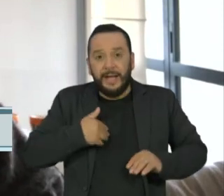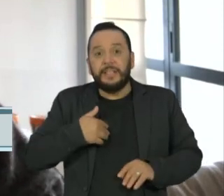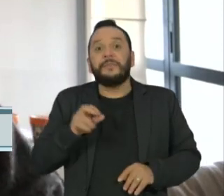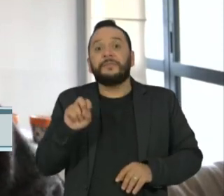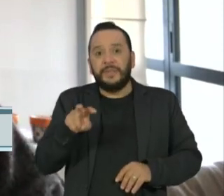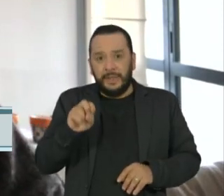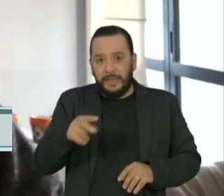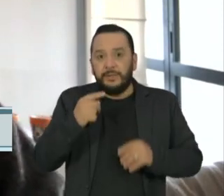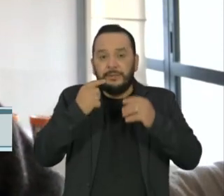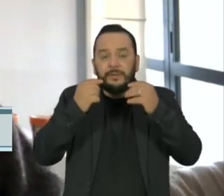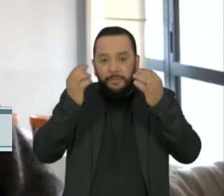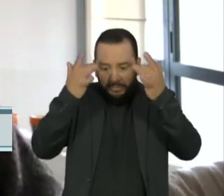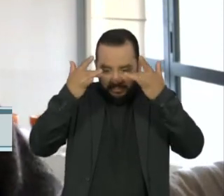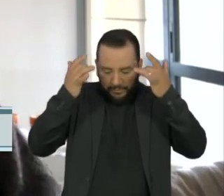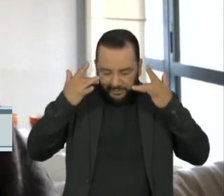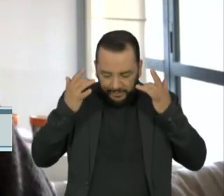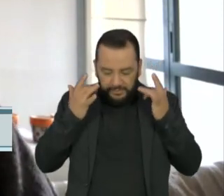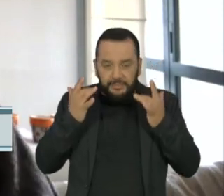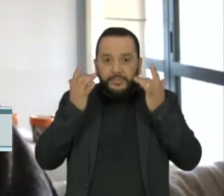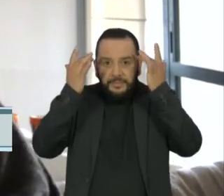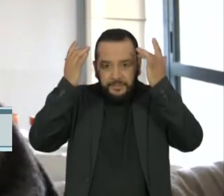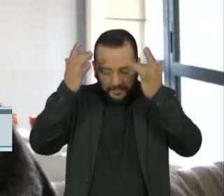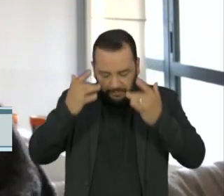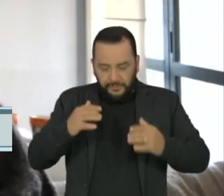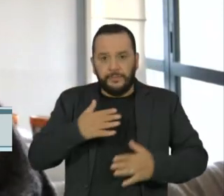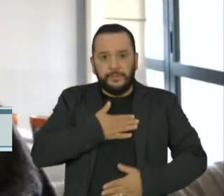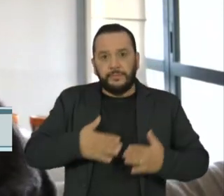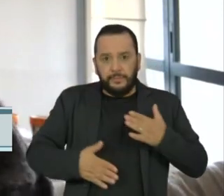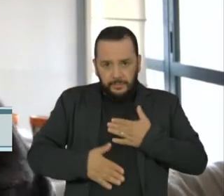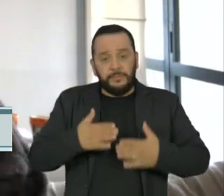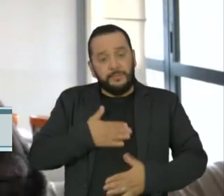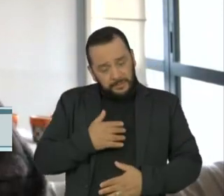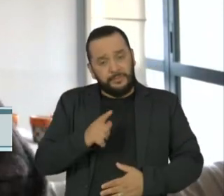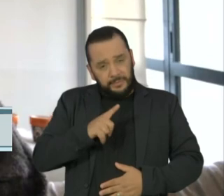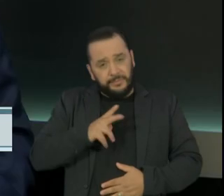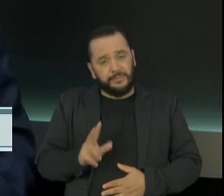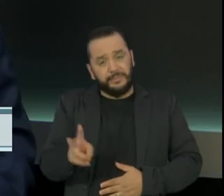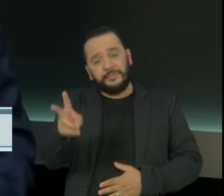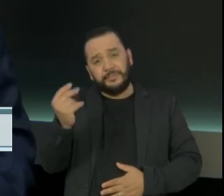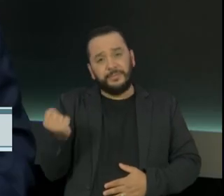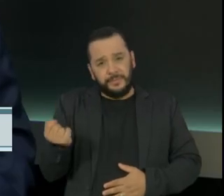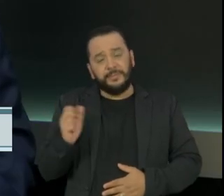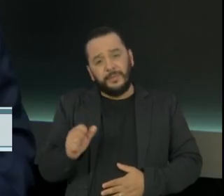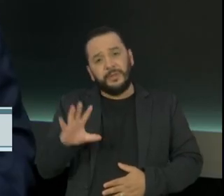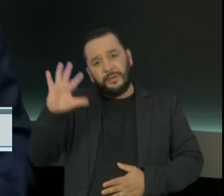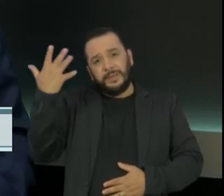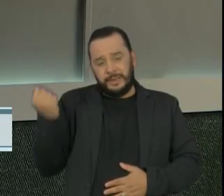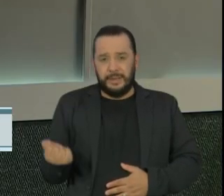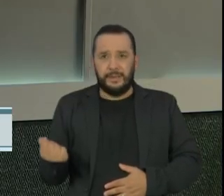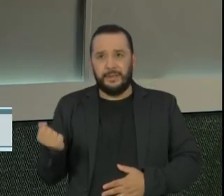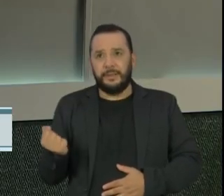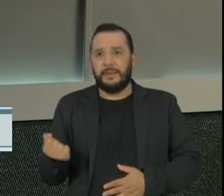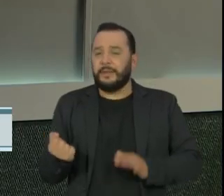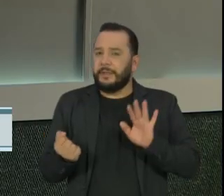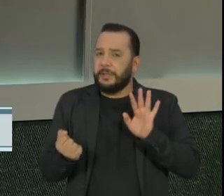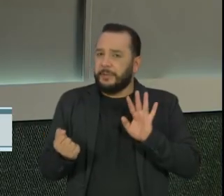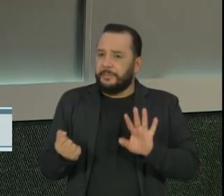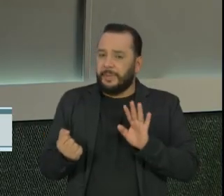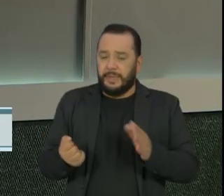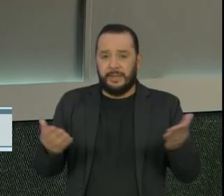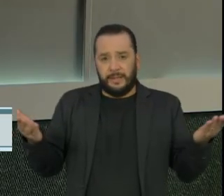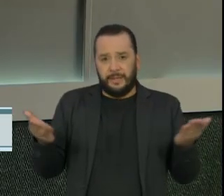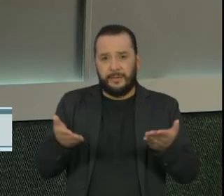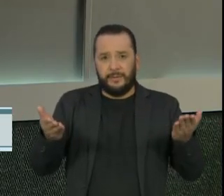mais prolongado no seu organismo e ele ter sido detectado por um método sensível posteriormente. No que esse caso divulgado